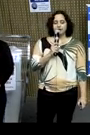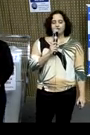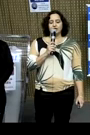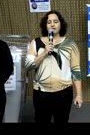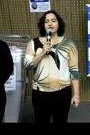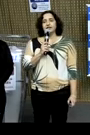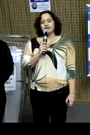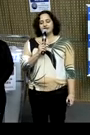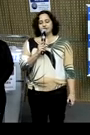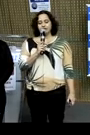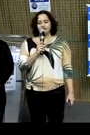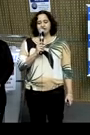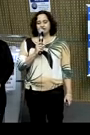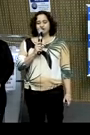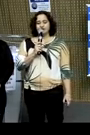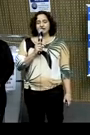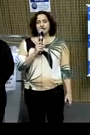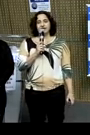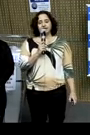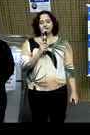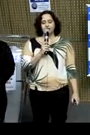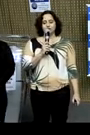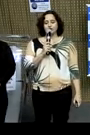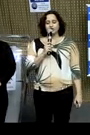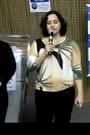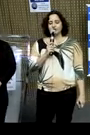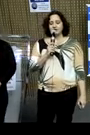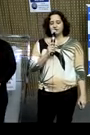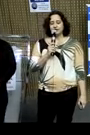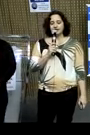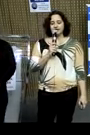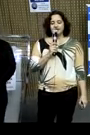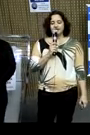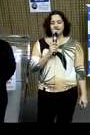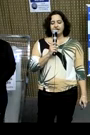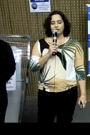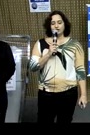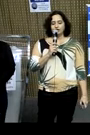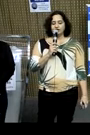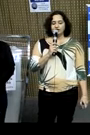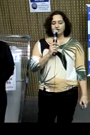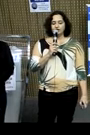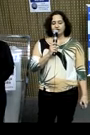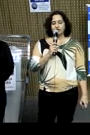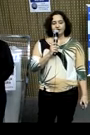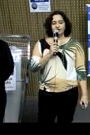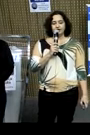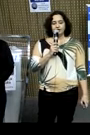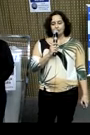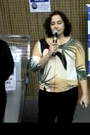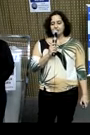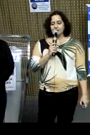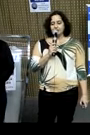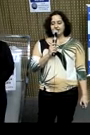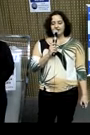no período da manhã 599, à tarde 823, à noite 150.